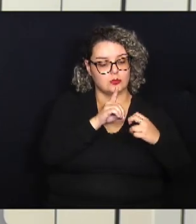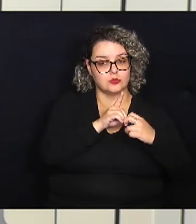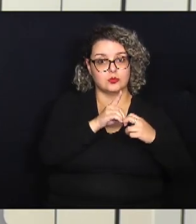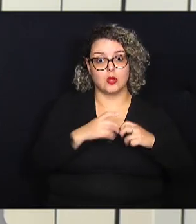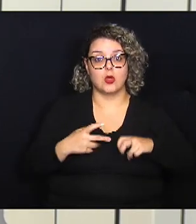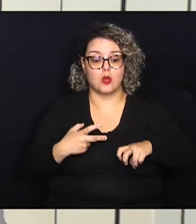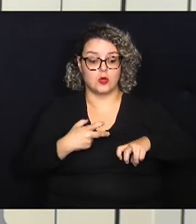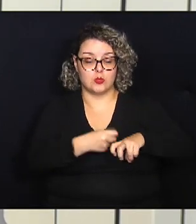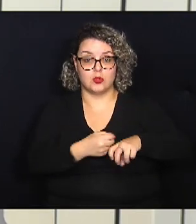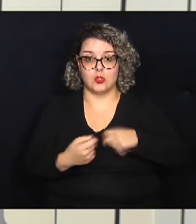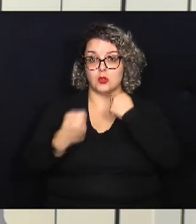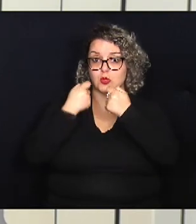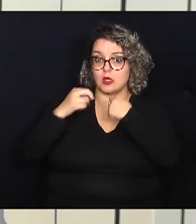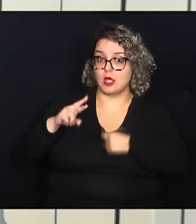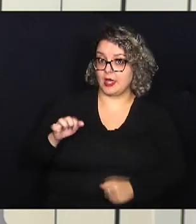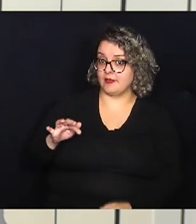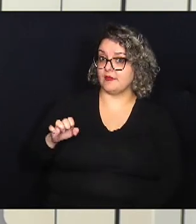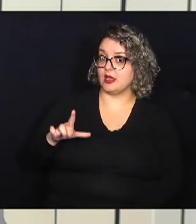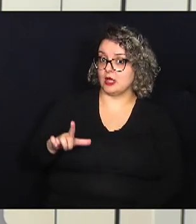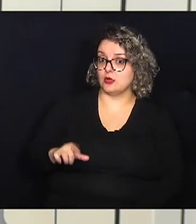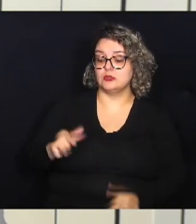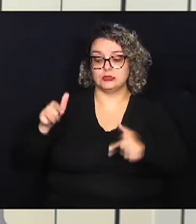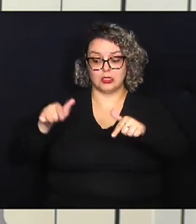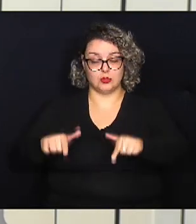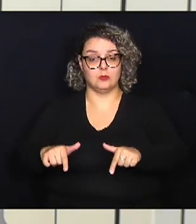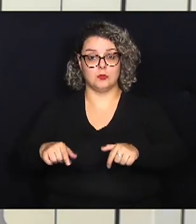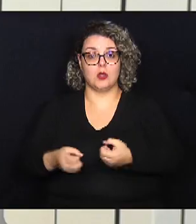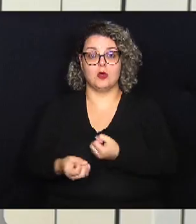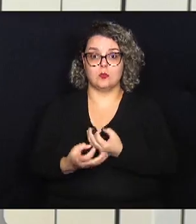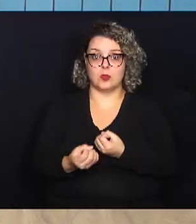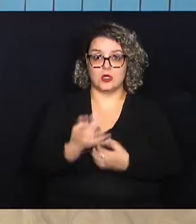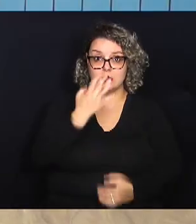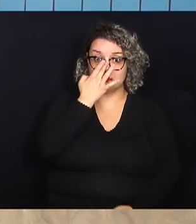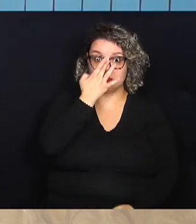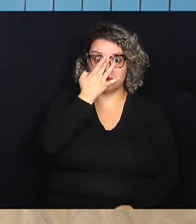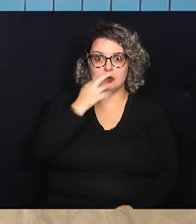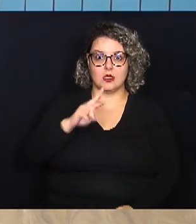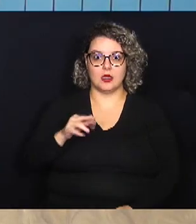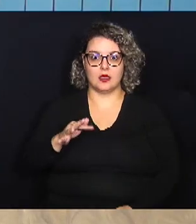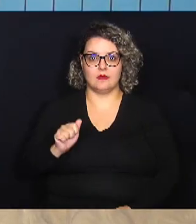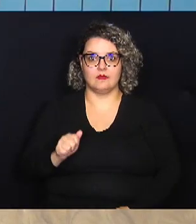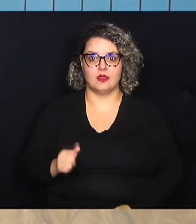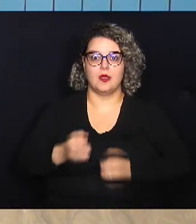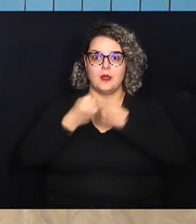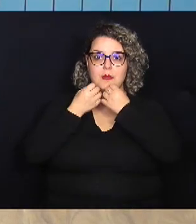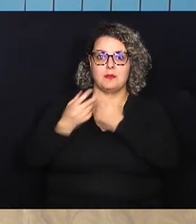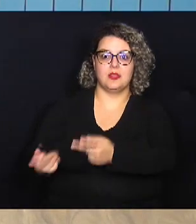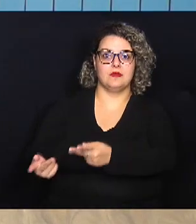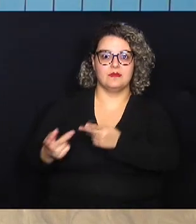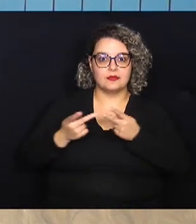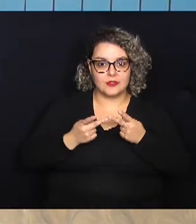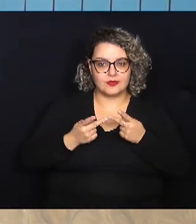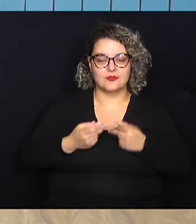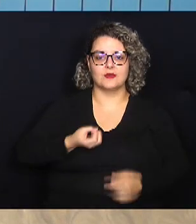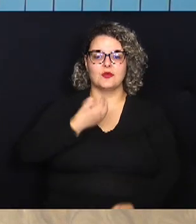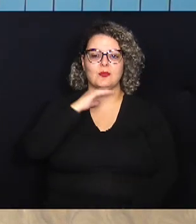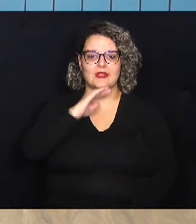repórter Rafael Turati está no local com as informações. Então, Rafa, seja bem-vindo e boa